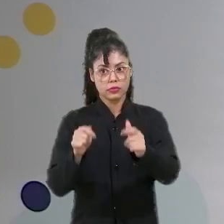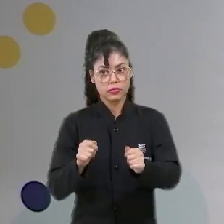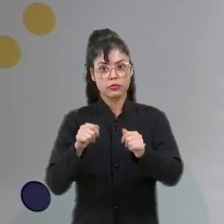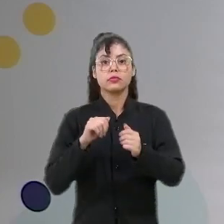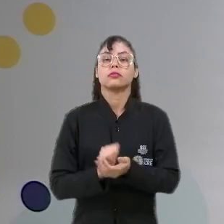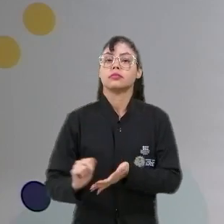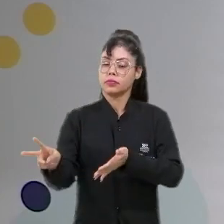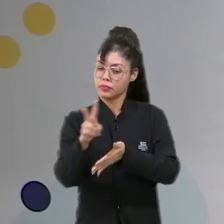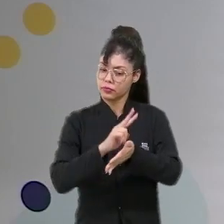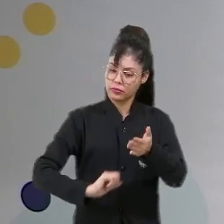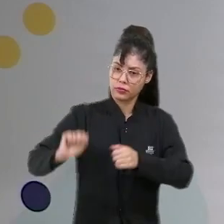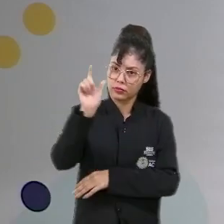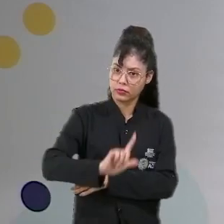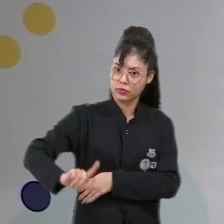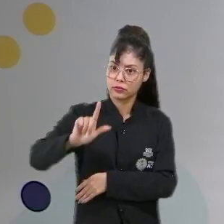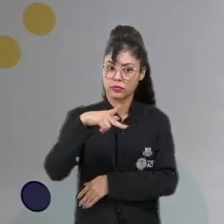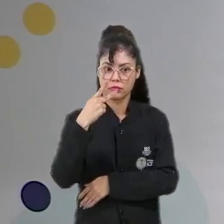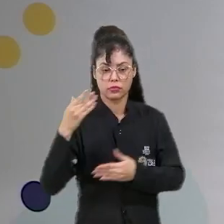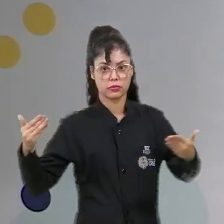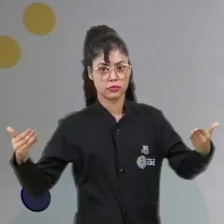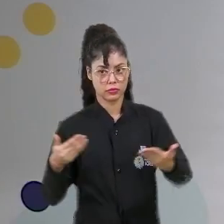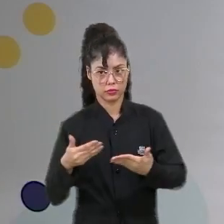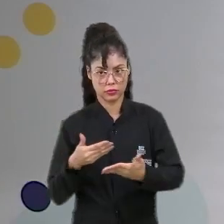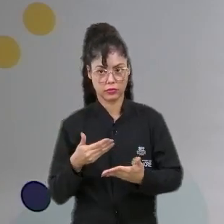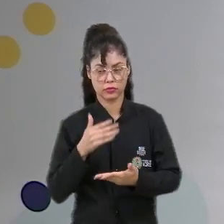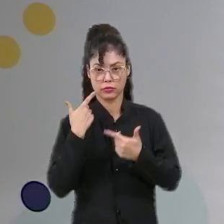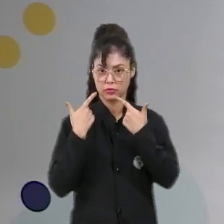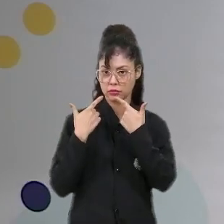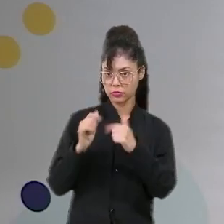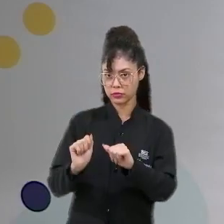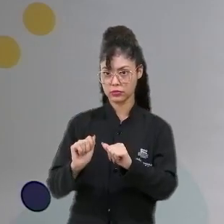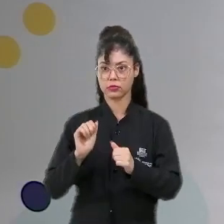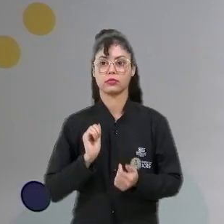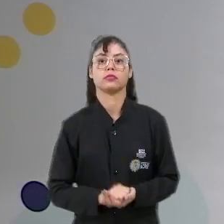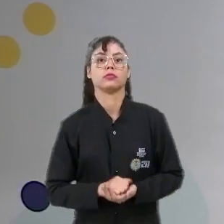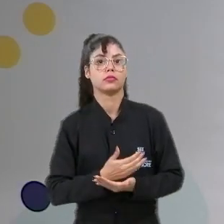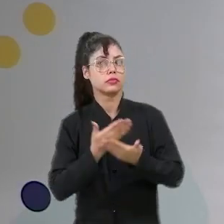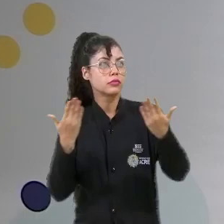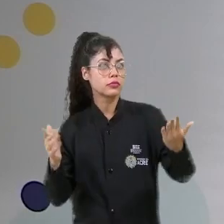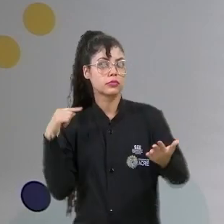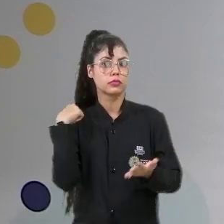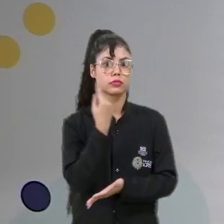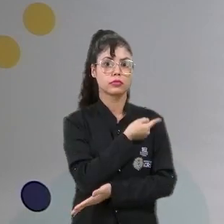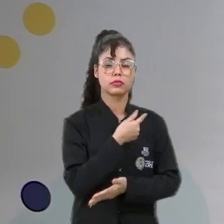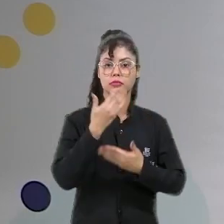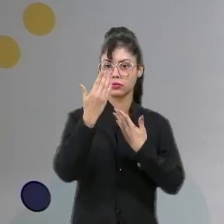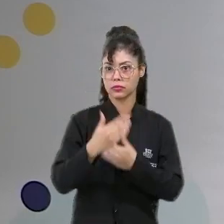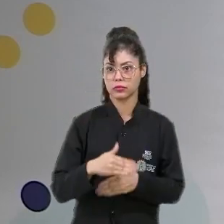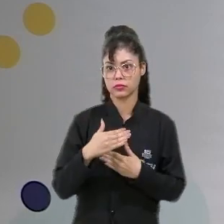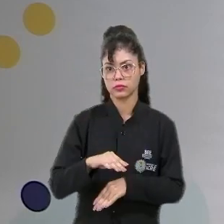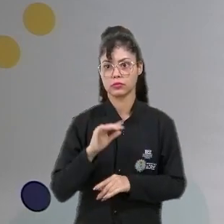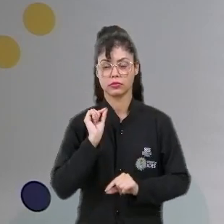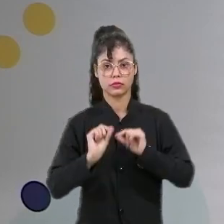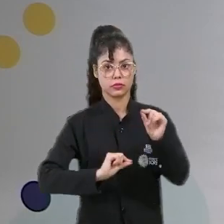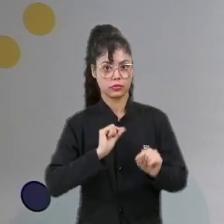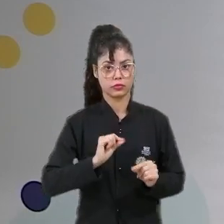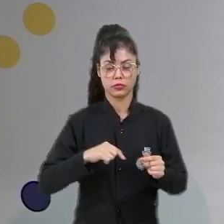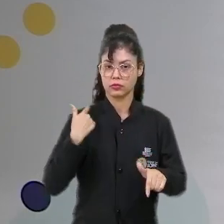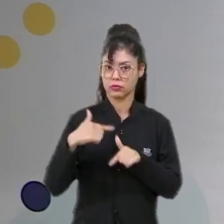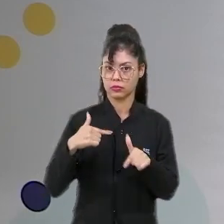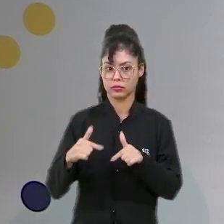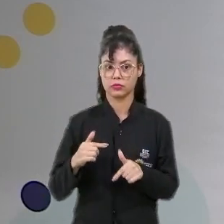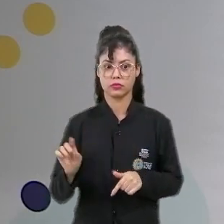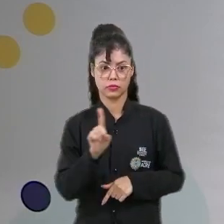toda literatura, e nós estamos falando de linguagens, né, pessoal? A nossa prova é aquela prova que trabalha